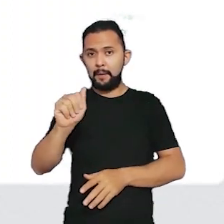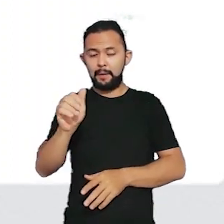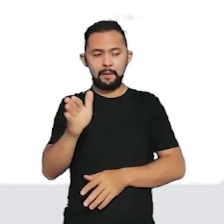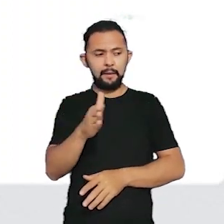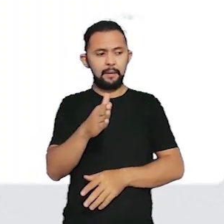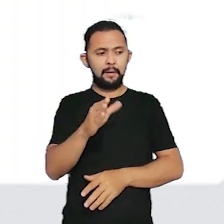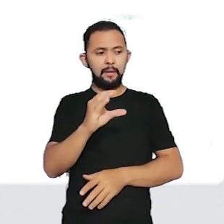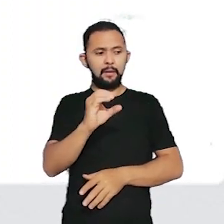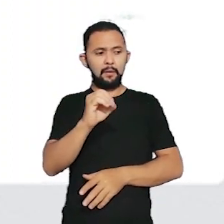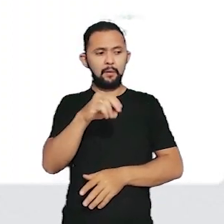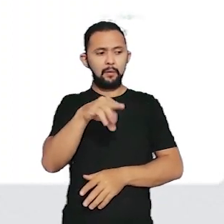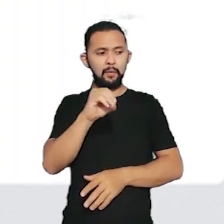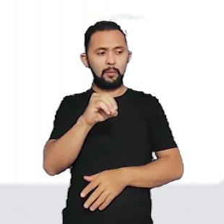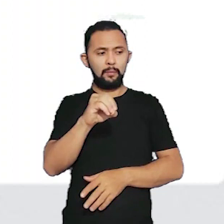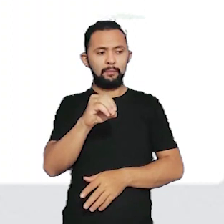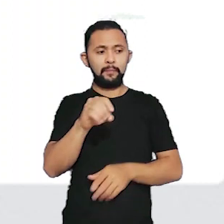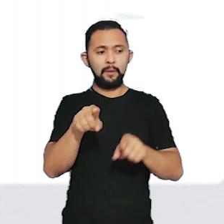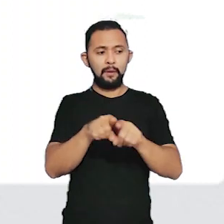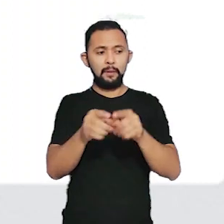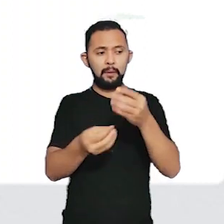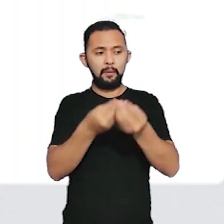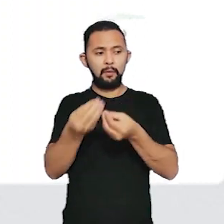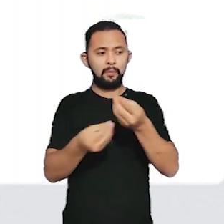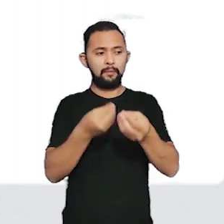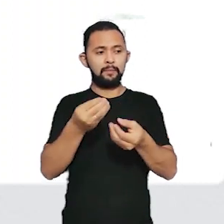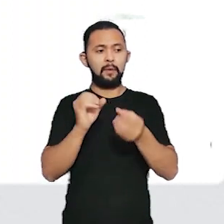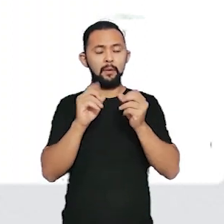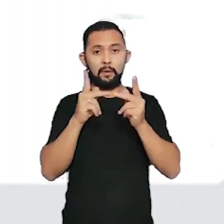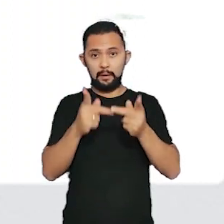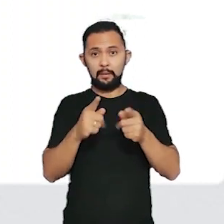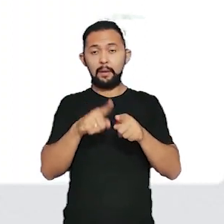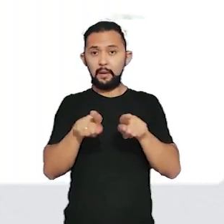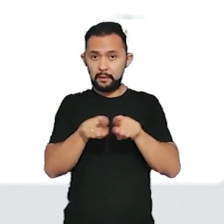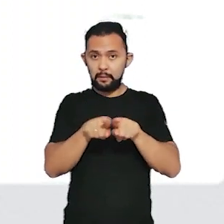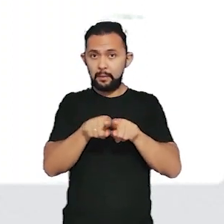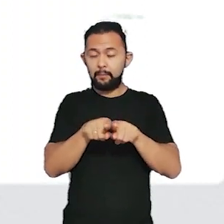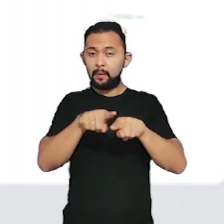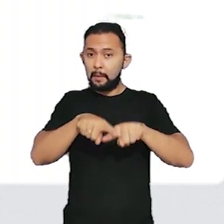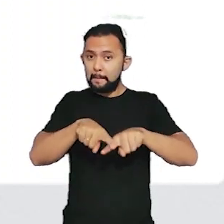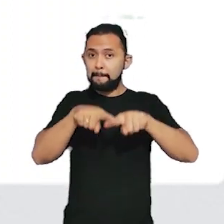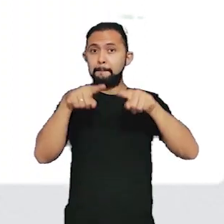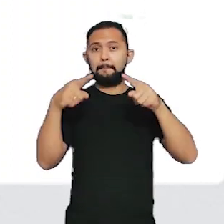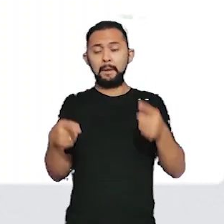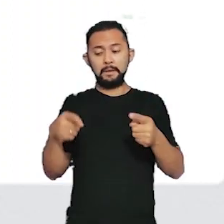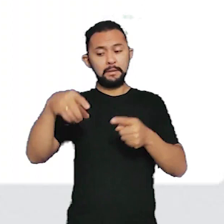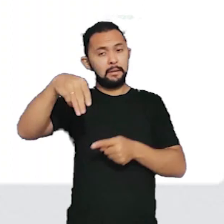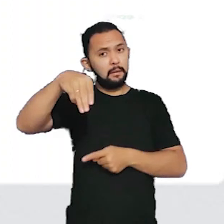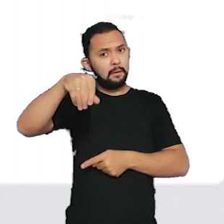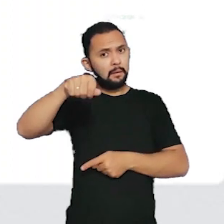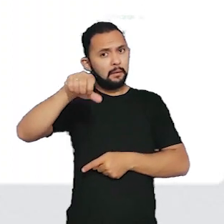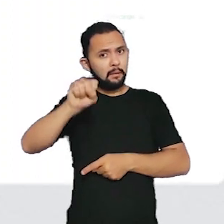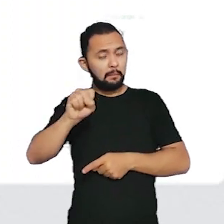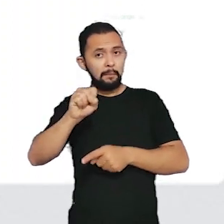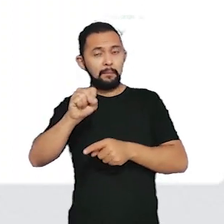questão ainda tem a continuação, né? Mas, precisamente, naqueles tempos se acentuavam as diferenças entre nós. E aí eu tenho o conectivo